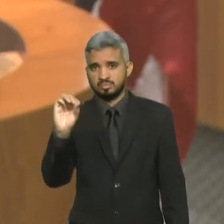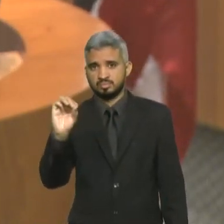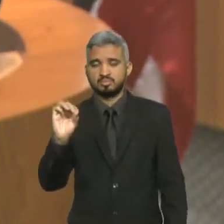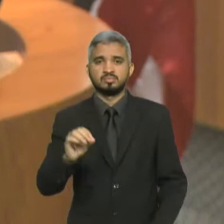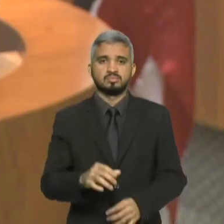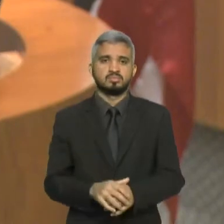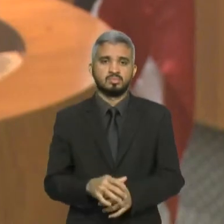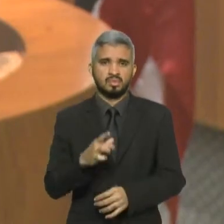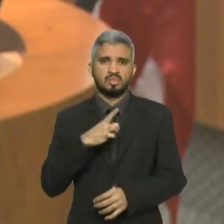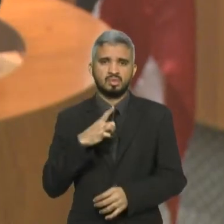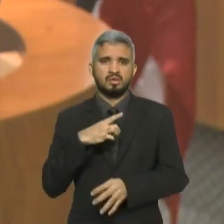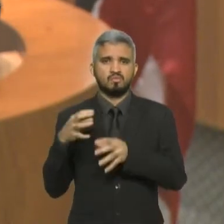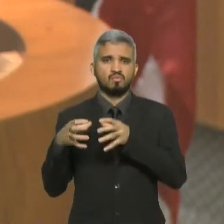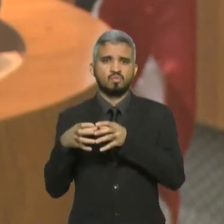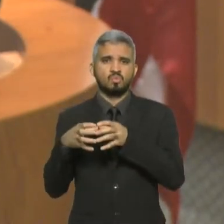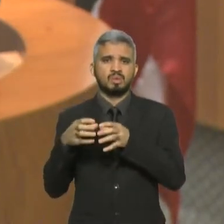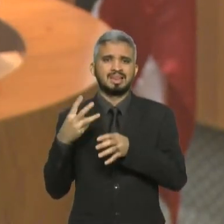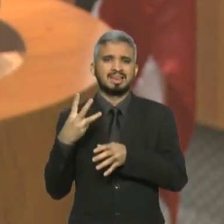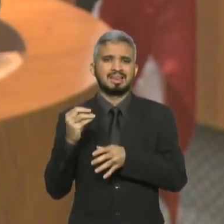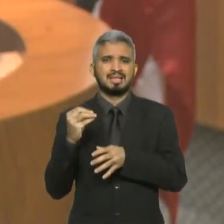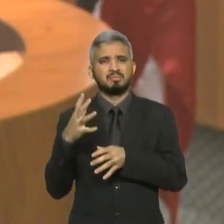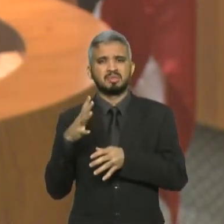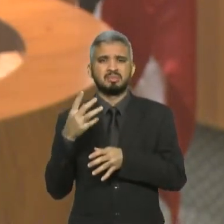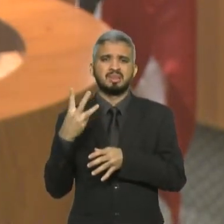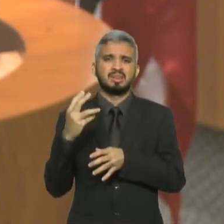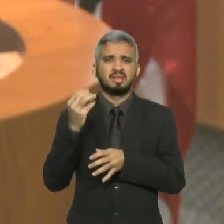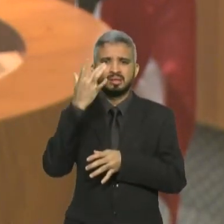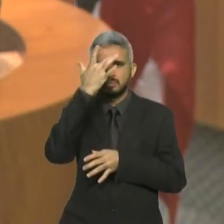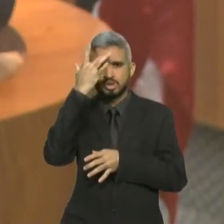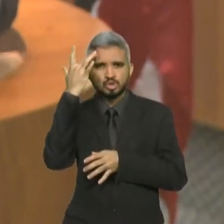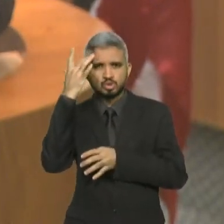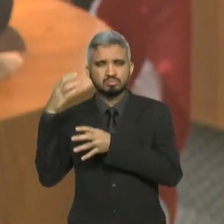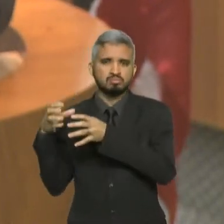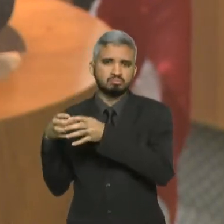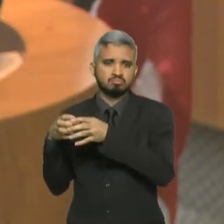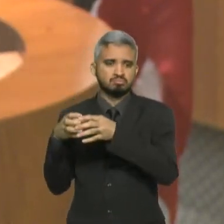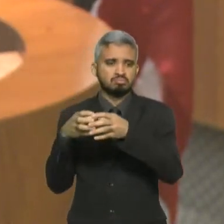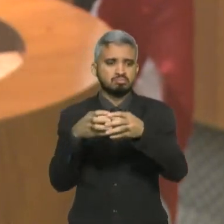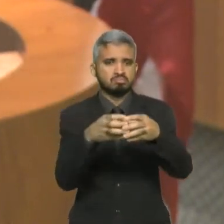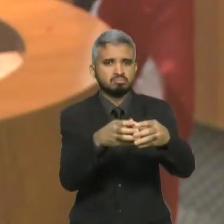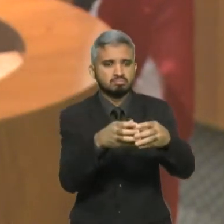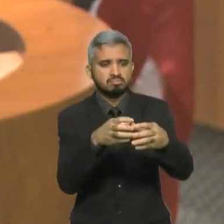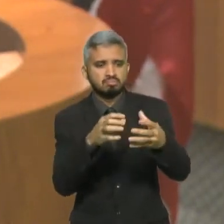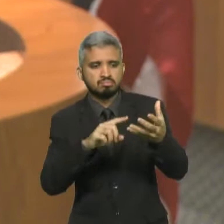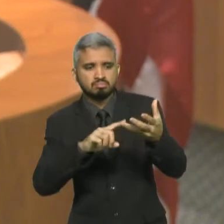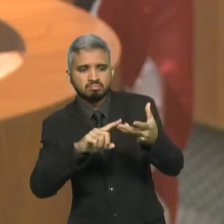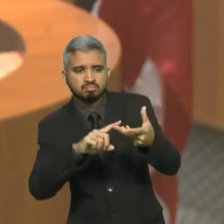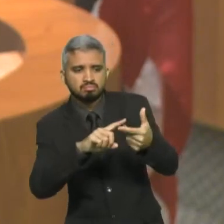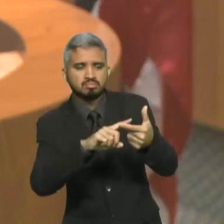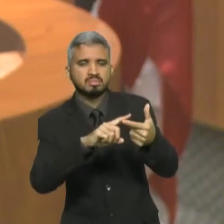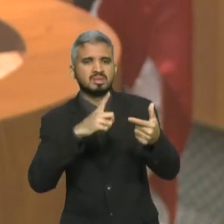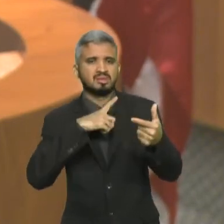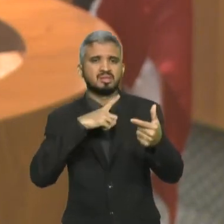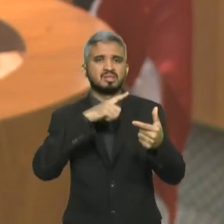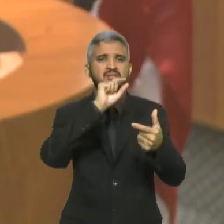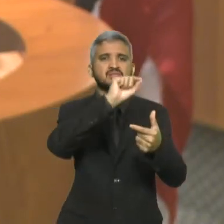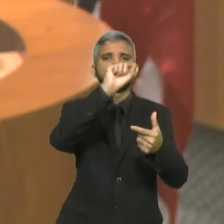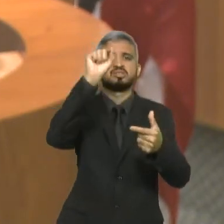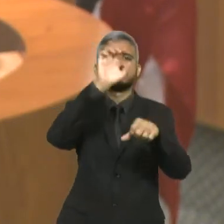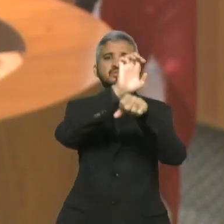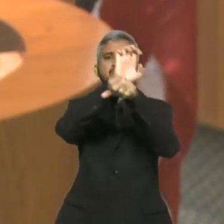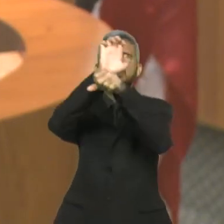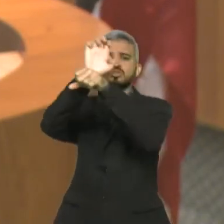pessoas, lideranças, expressões, autoridades, instituições de vários estados do Norte, eles vieram conhecer